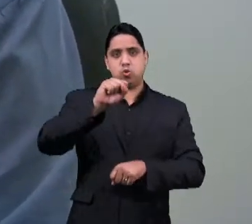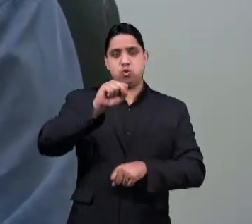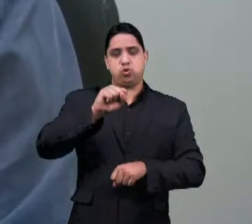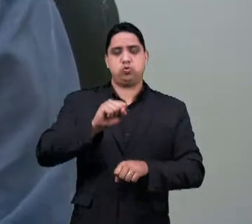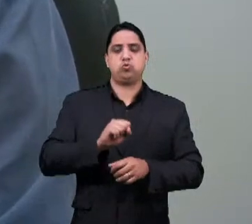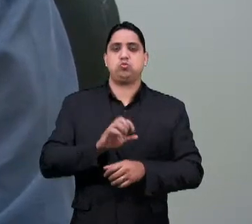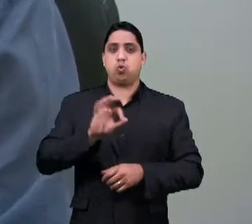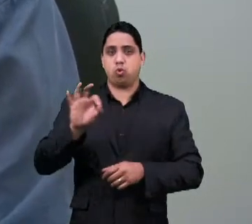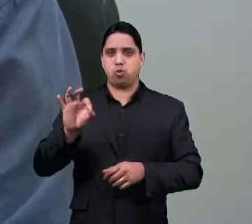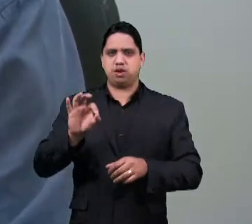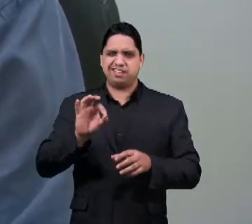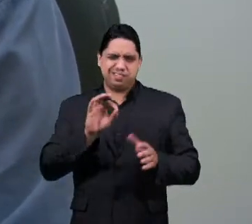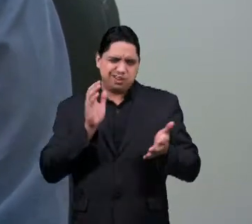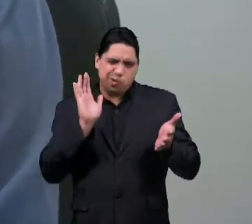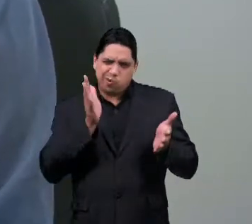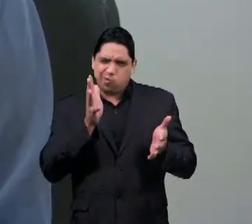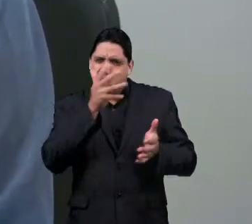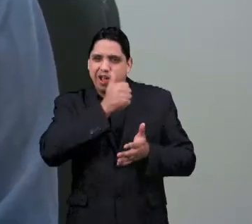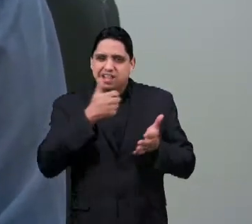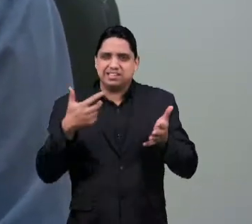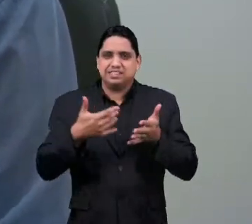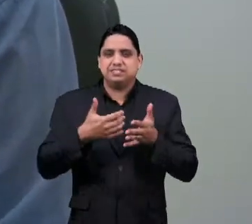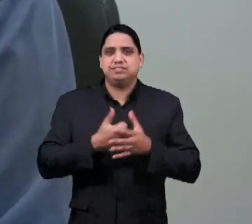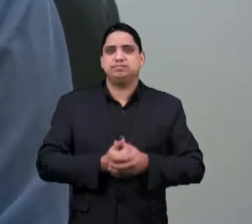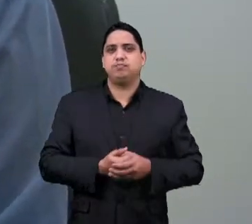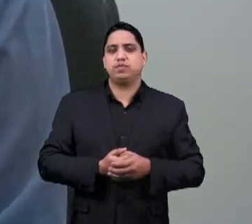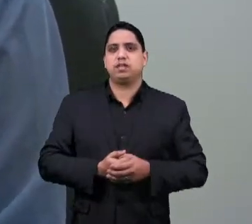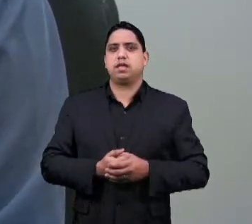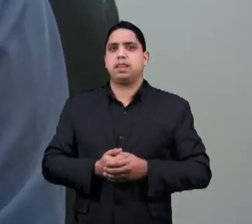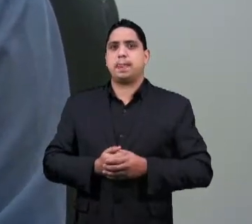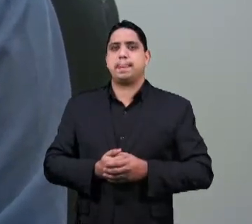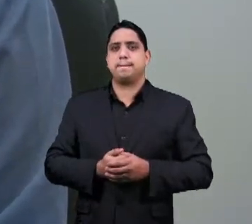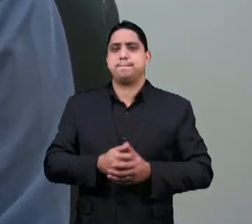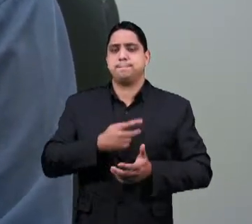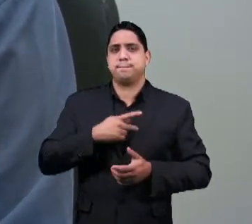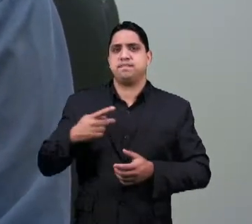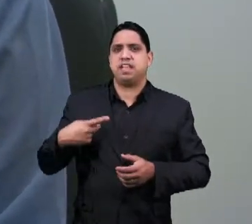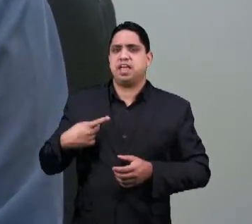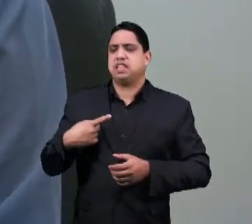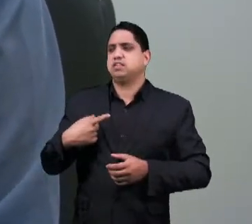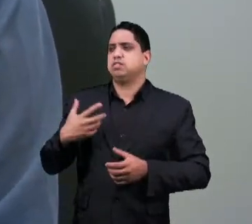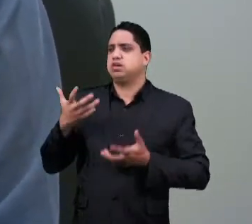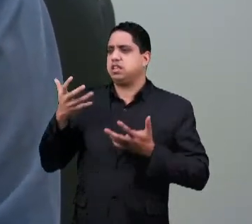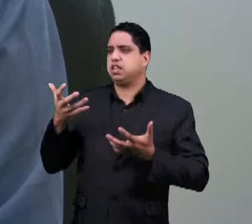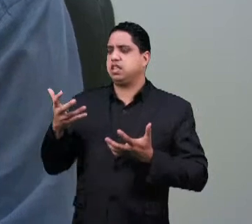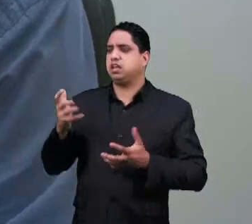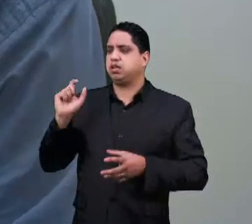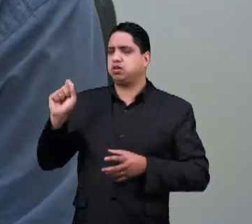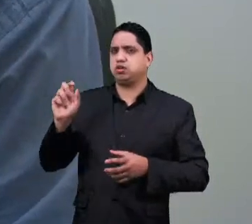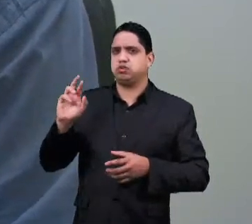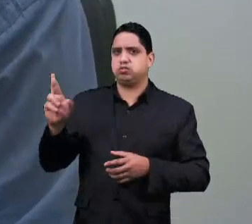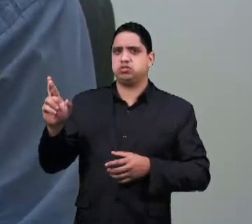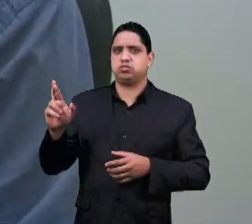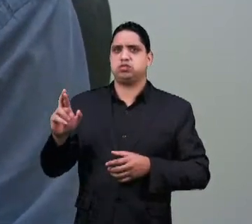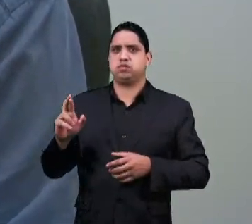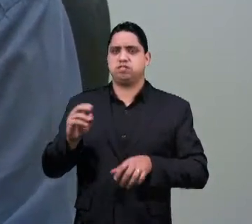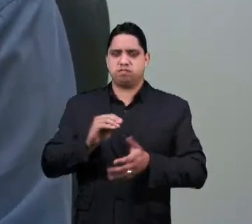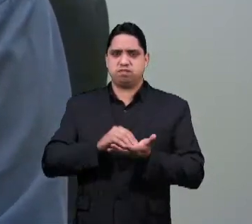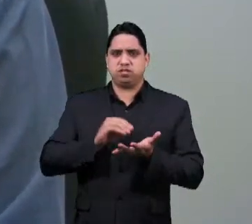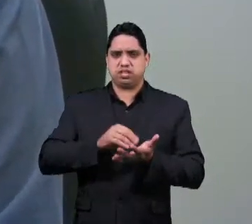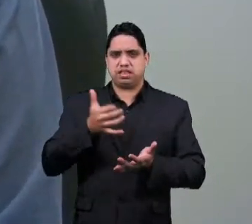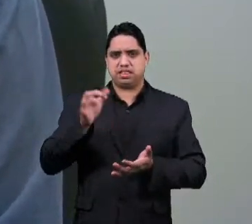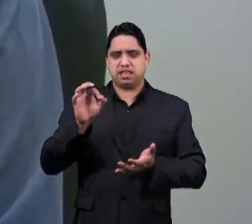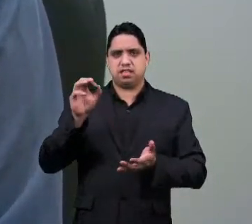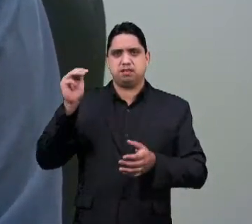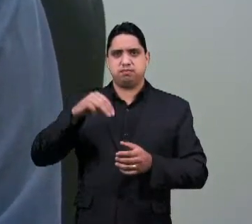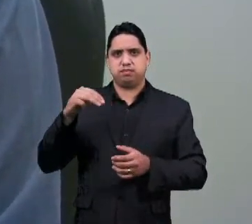horários de Brasília, daqui a pouquinho, portanto. Pastor, eu gostaria, se o senhor, em poucas palavras também, já faltam 10 minutos para as